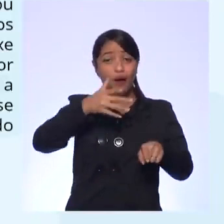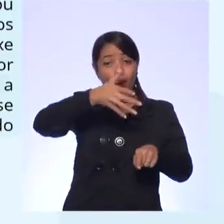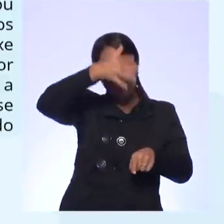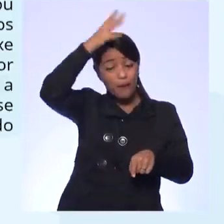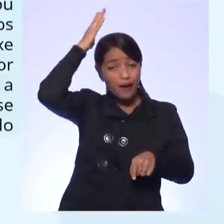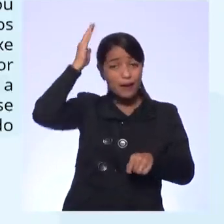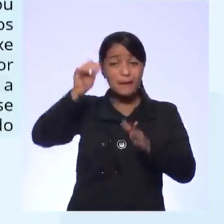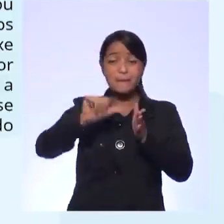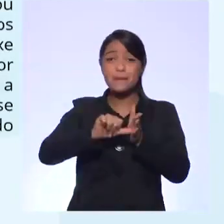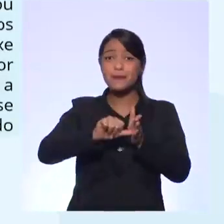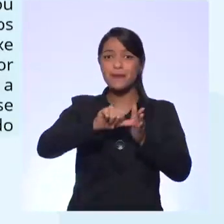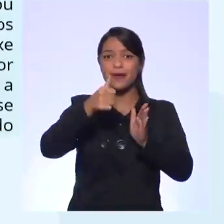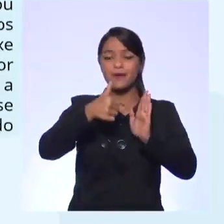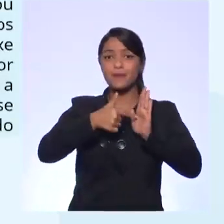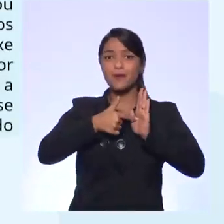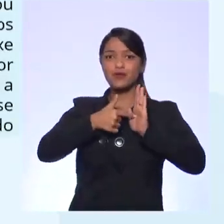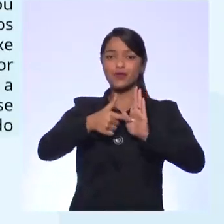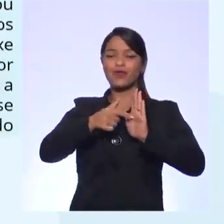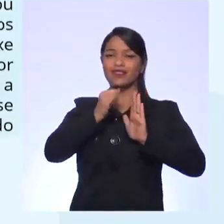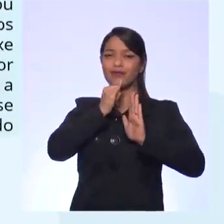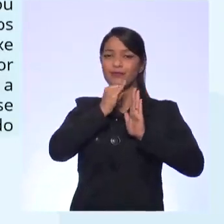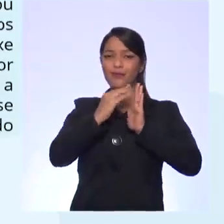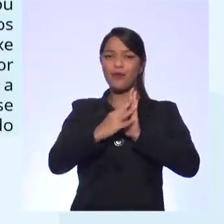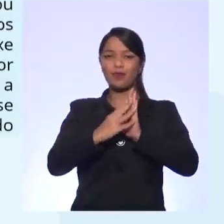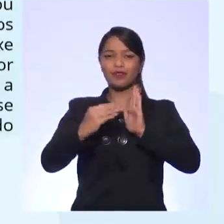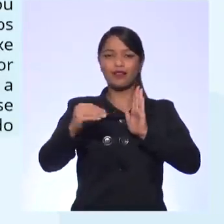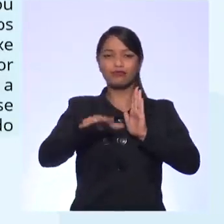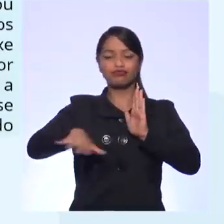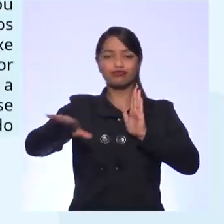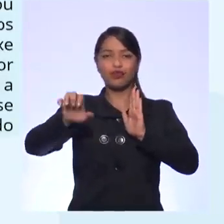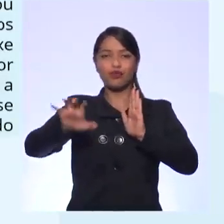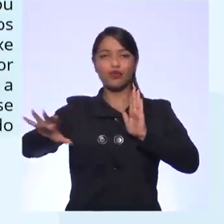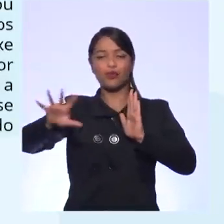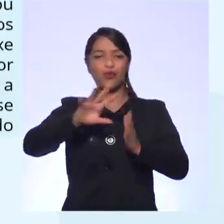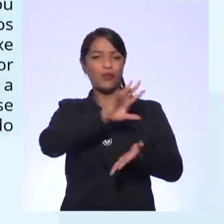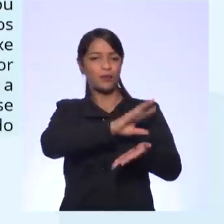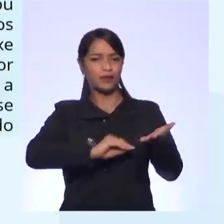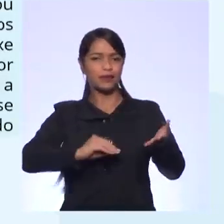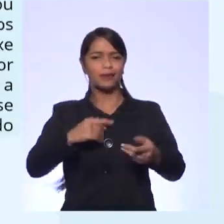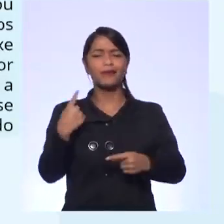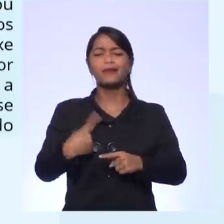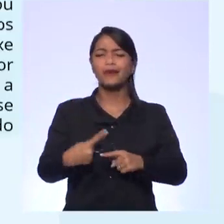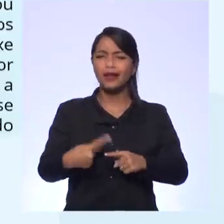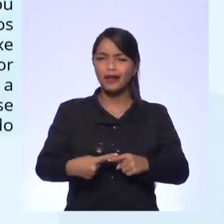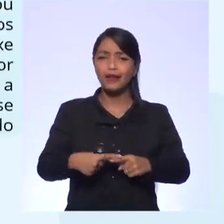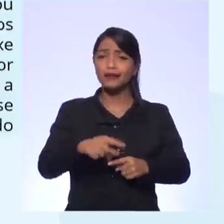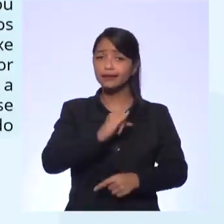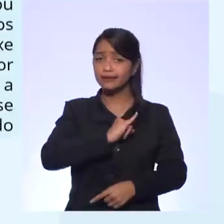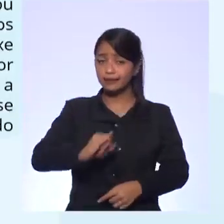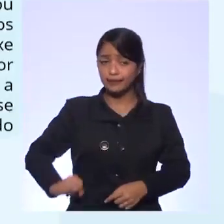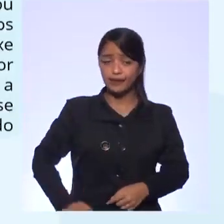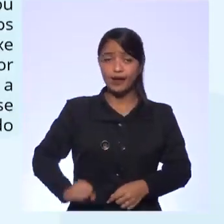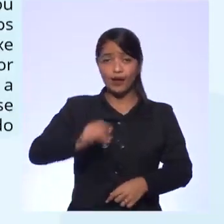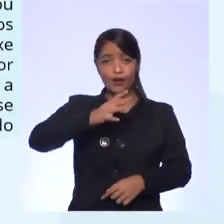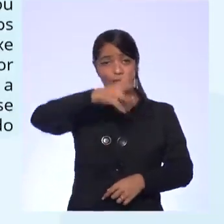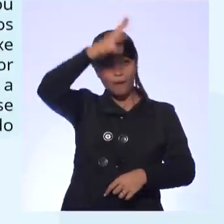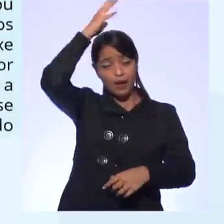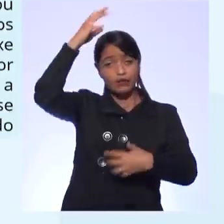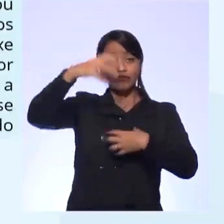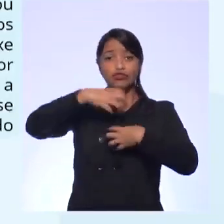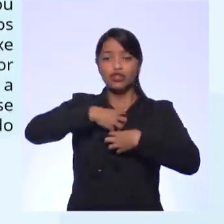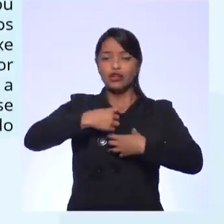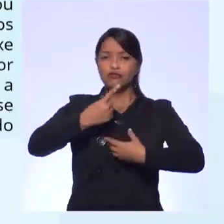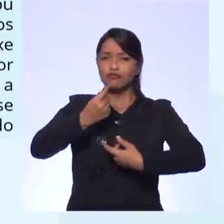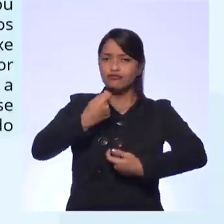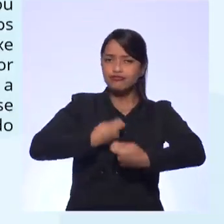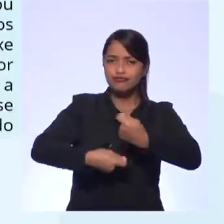para muitos governantes europeus, pois sua forma administrativa ficou historicamente